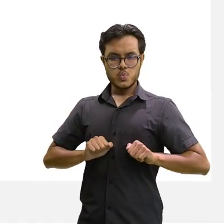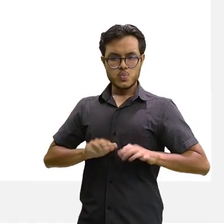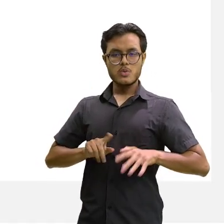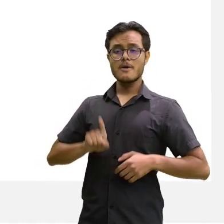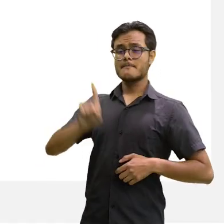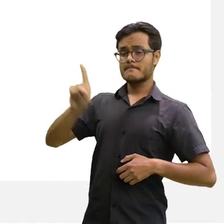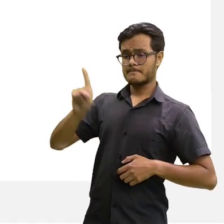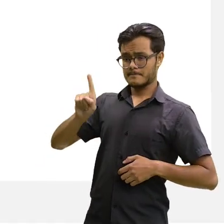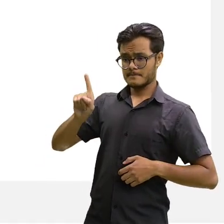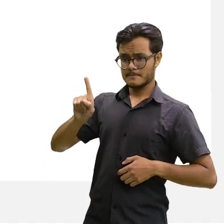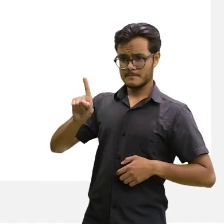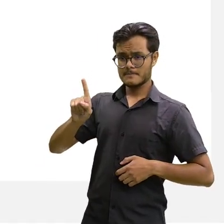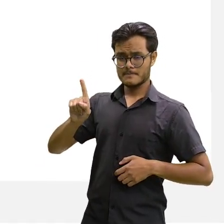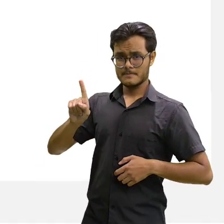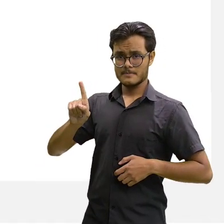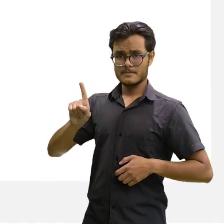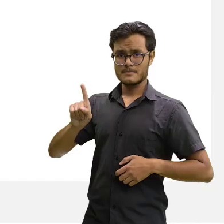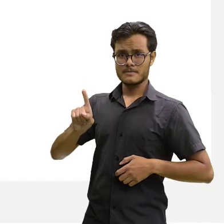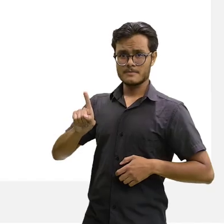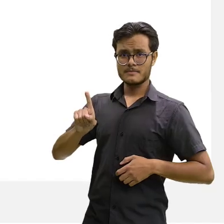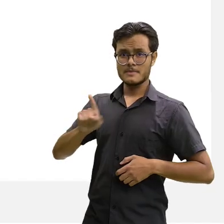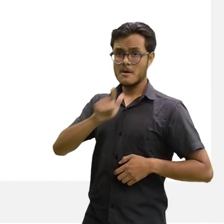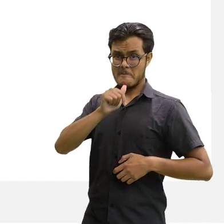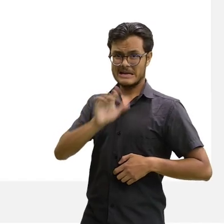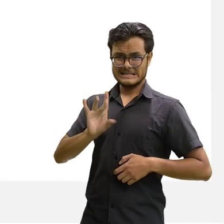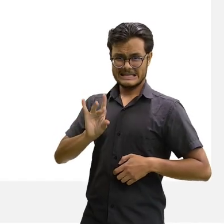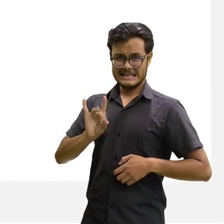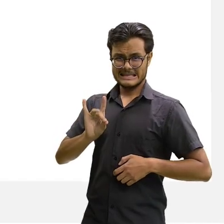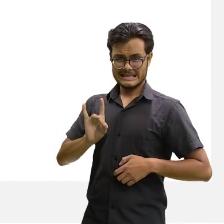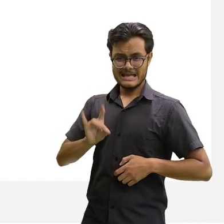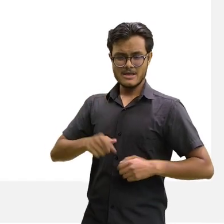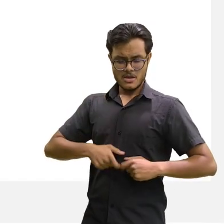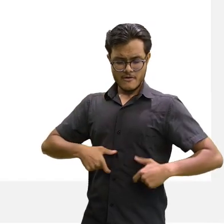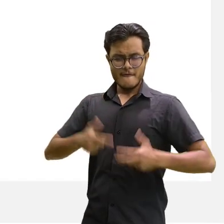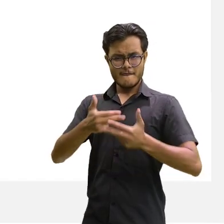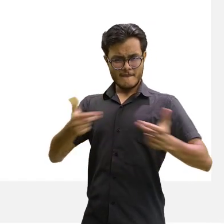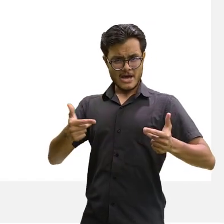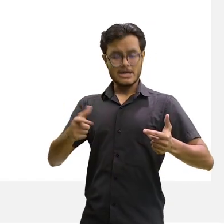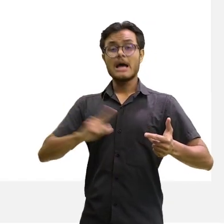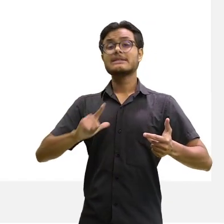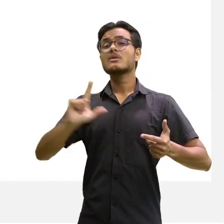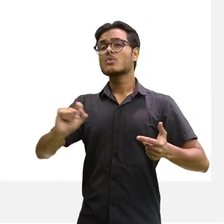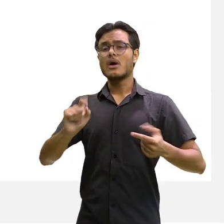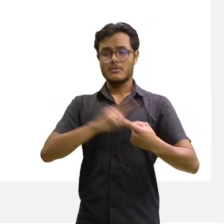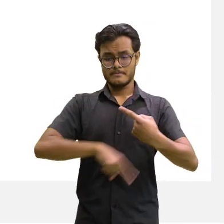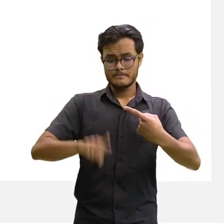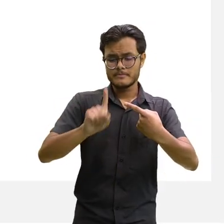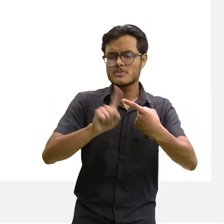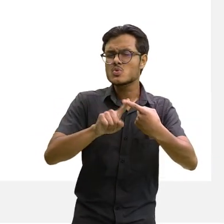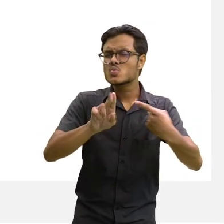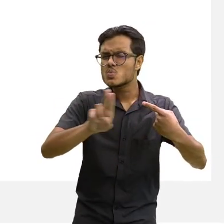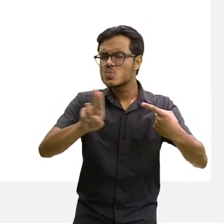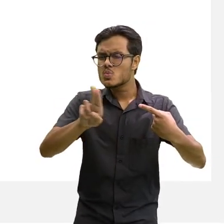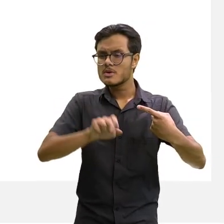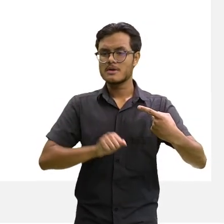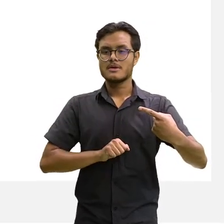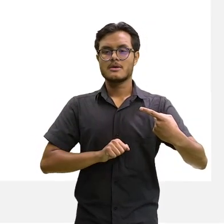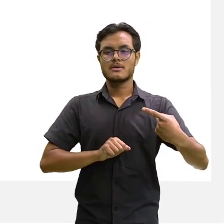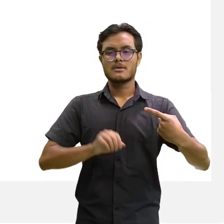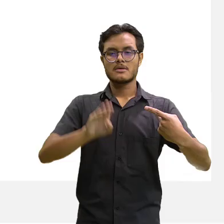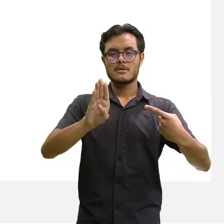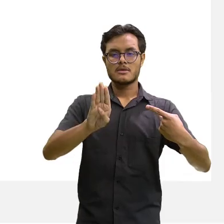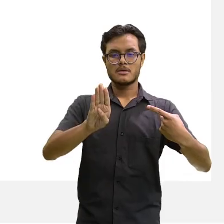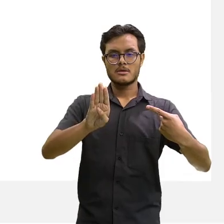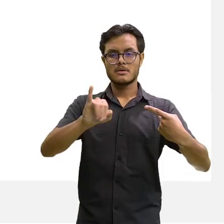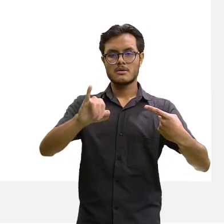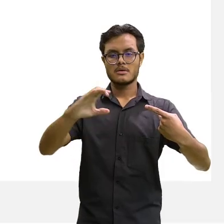pancreático, que vai ser formado por várias substâncias. Dentre elas, uma chamada